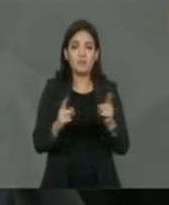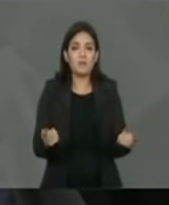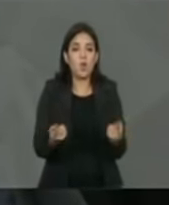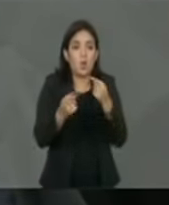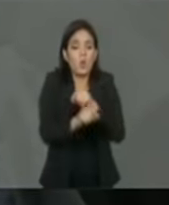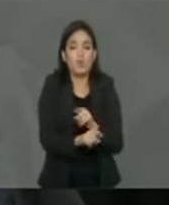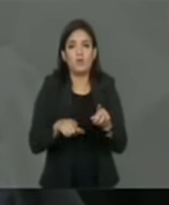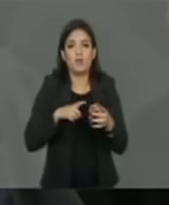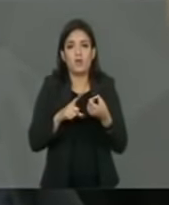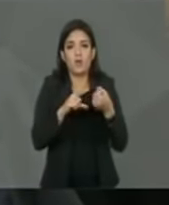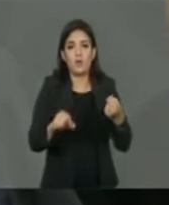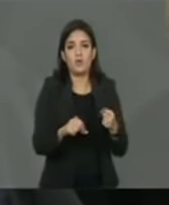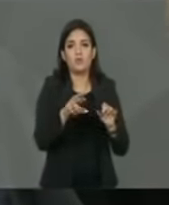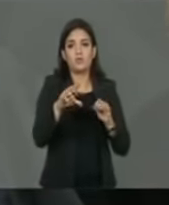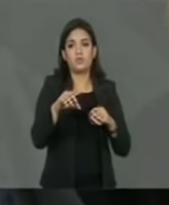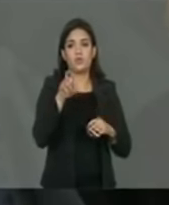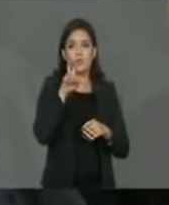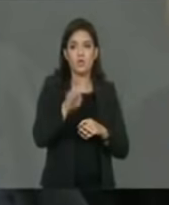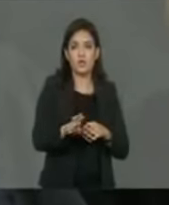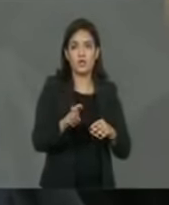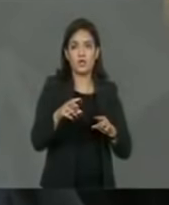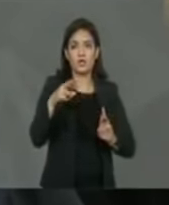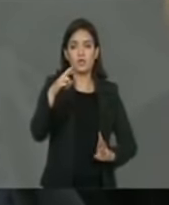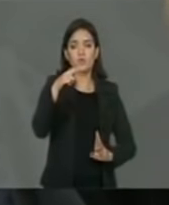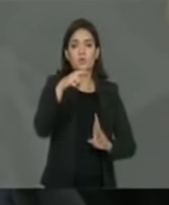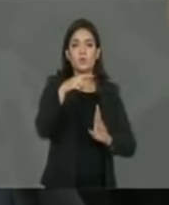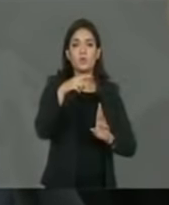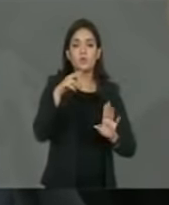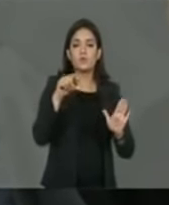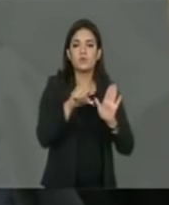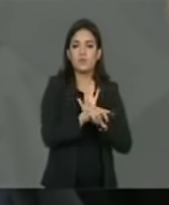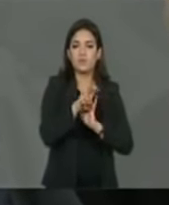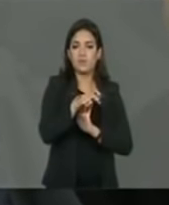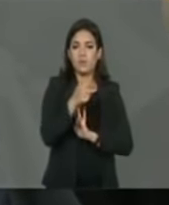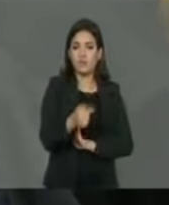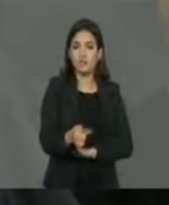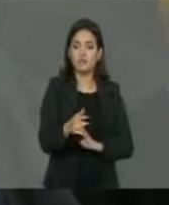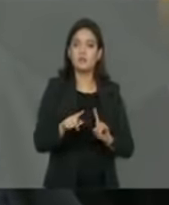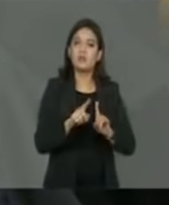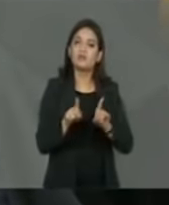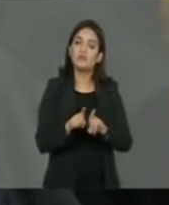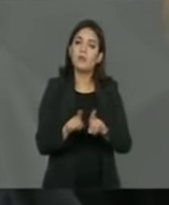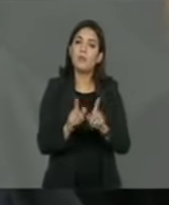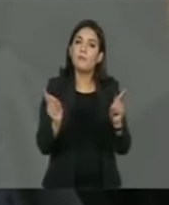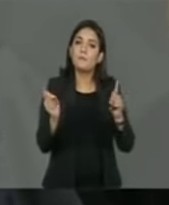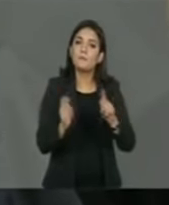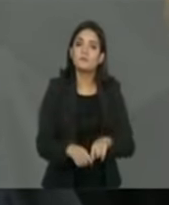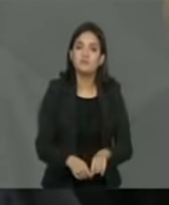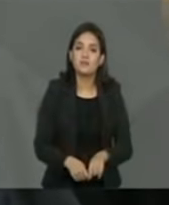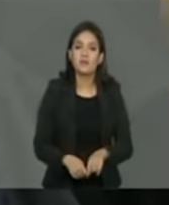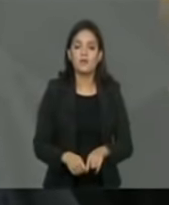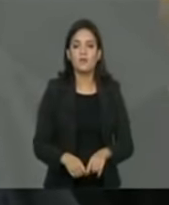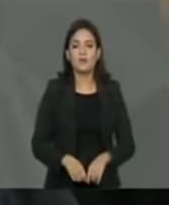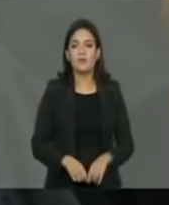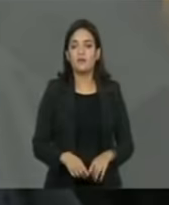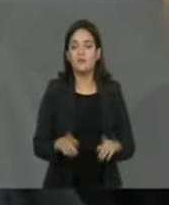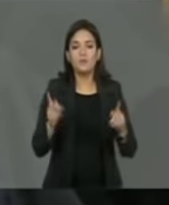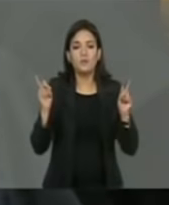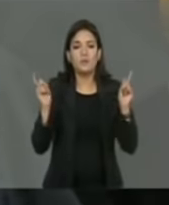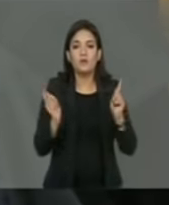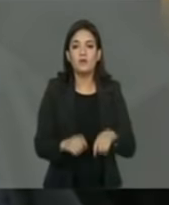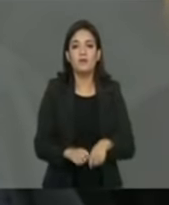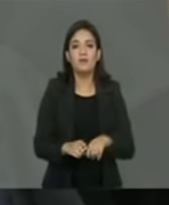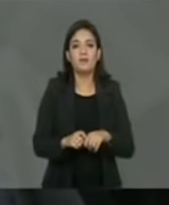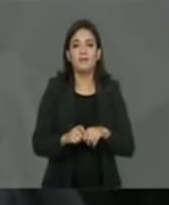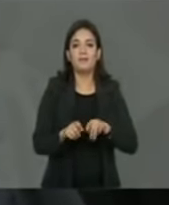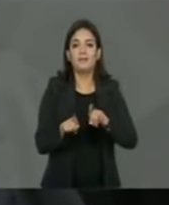artigo 5º em seus 57 da constituição o reconhecimento da possibilidade de execução provisória da condenação criminal